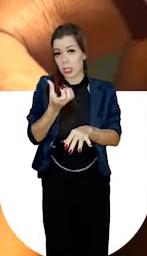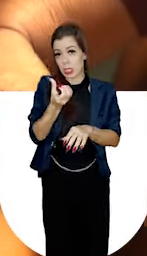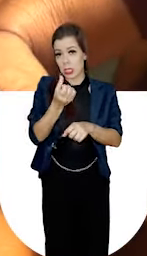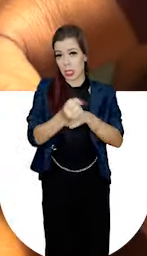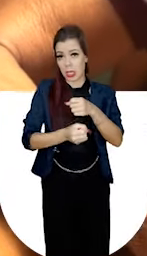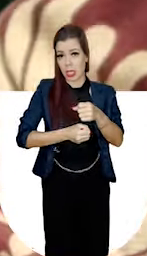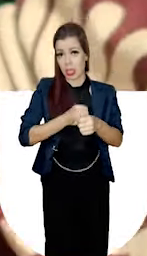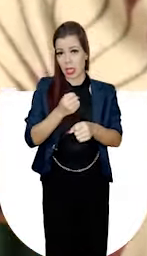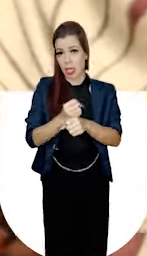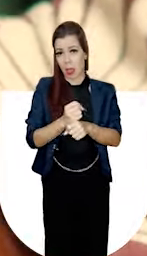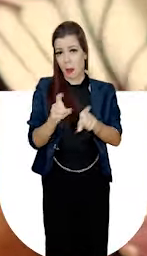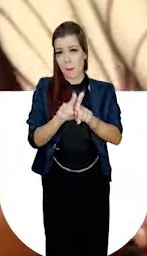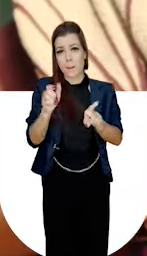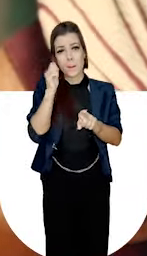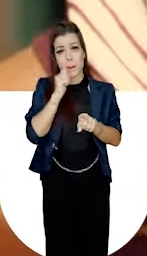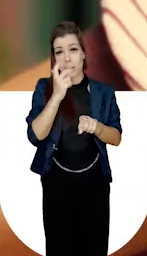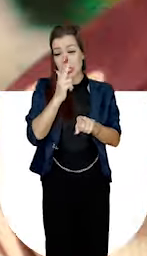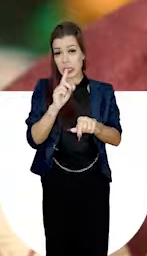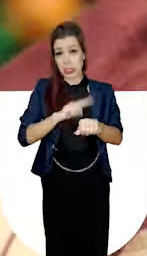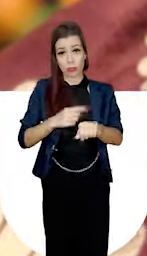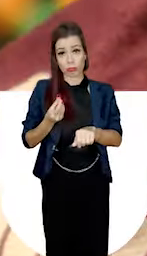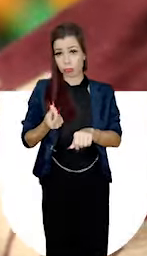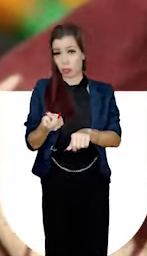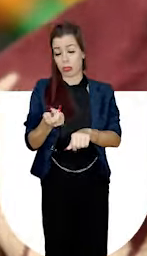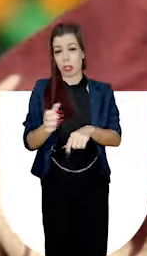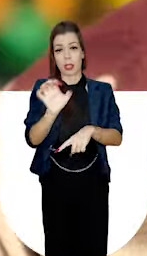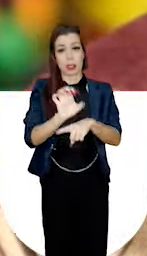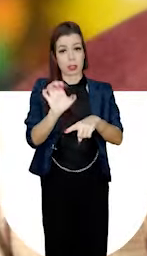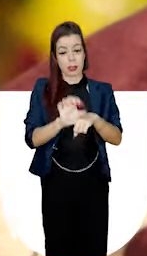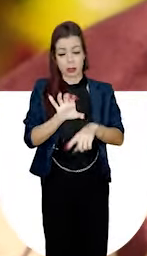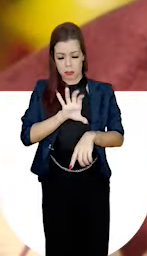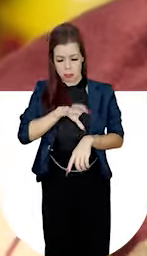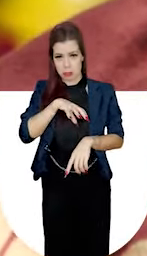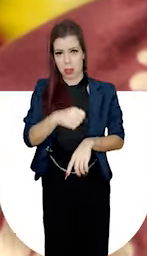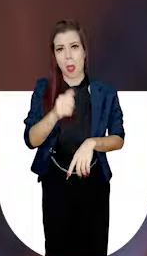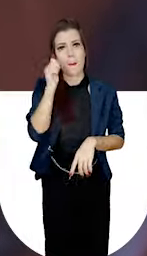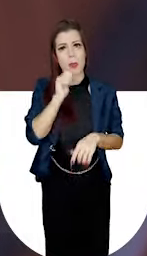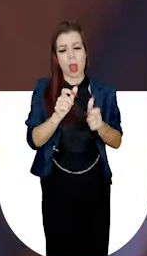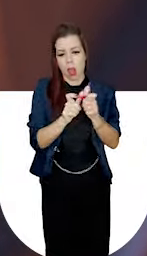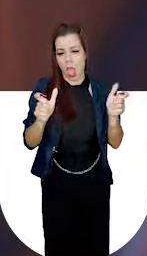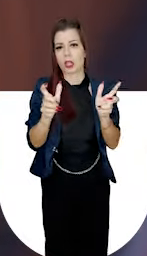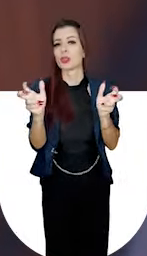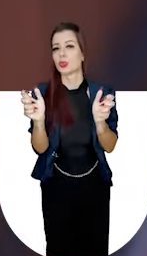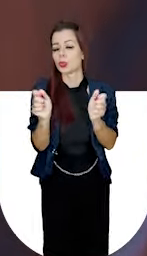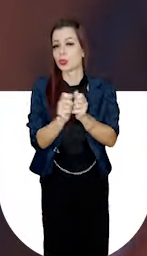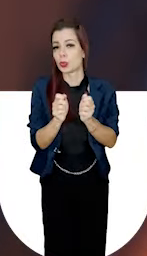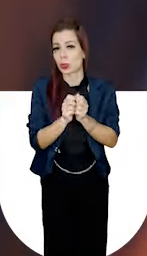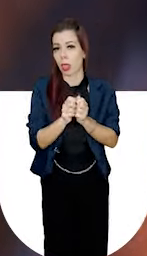um basta. Eu só fui 6 anos. Tem muitas que é mais, né, mais tempo. Um Estado